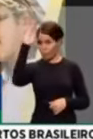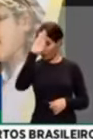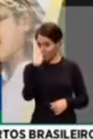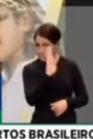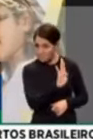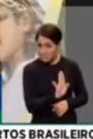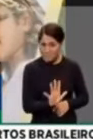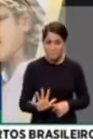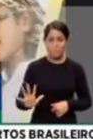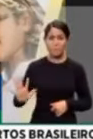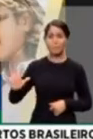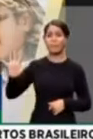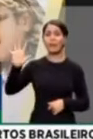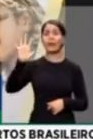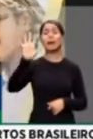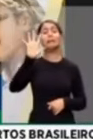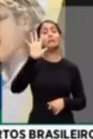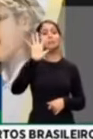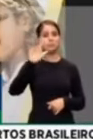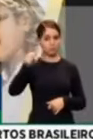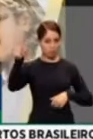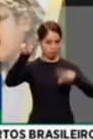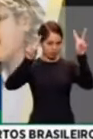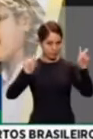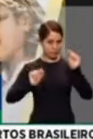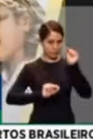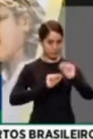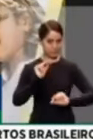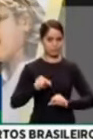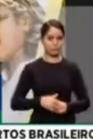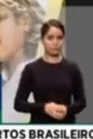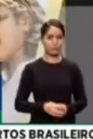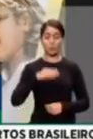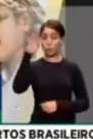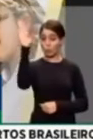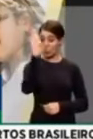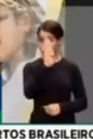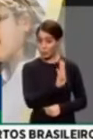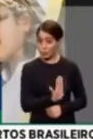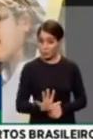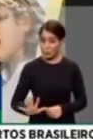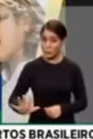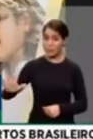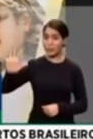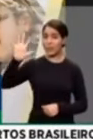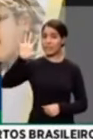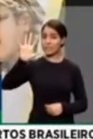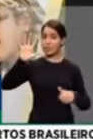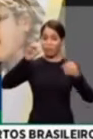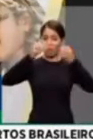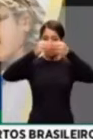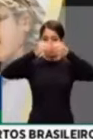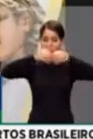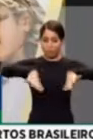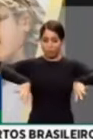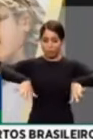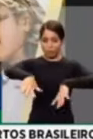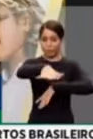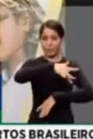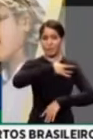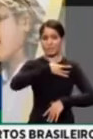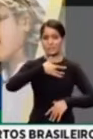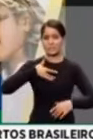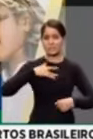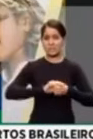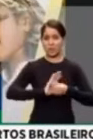um outro tema que eu quero abordar, caminha para o agravamento das condições sanitárias por